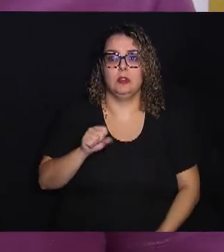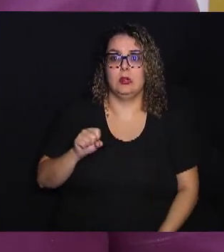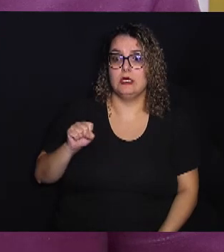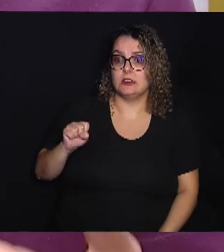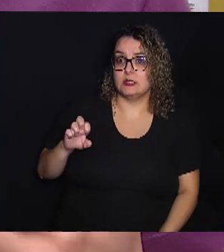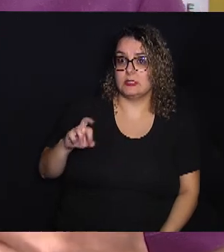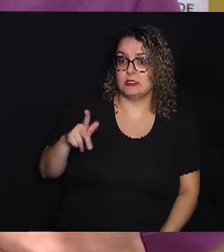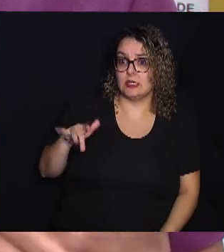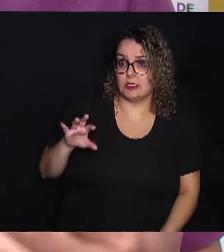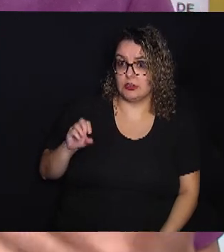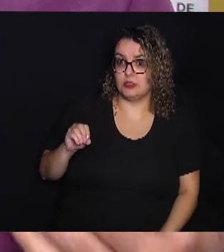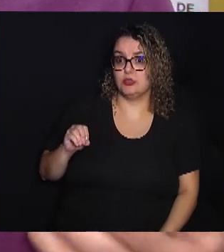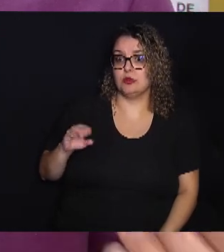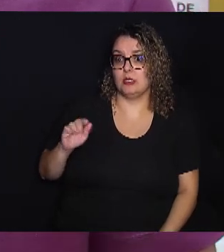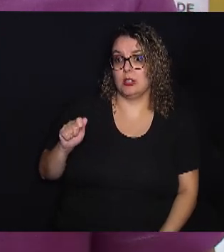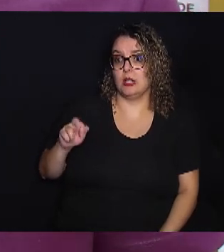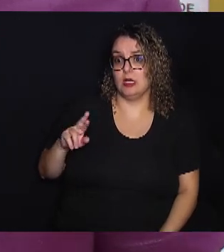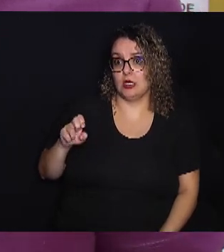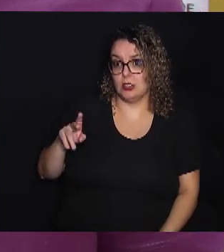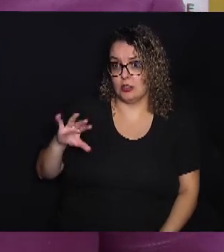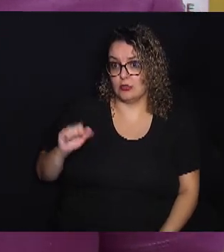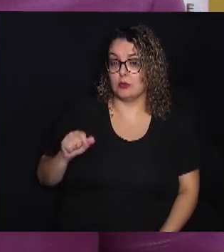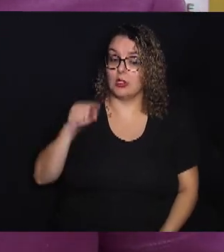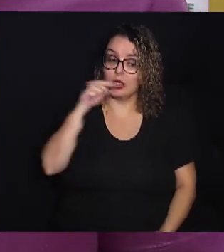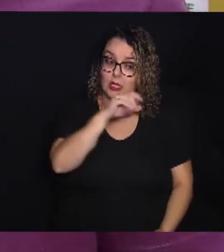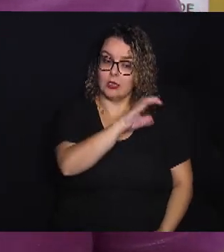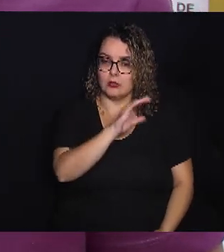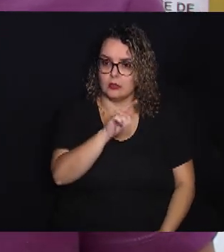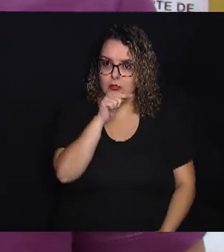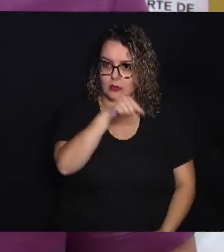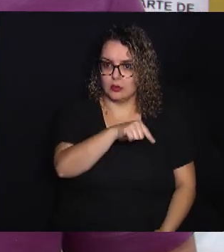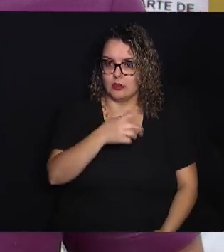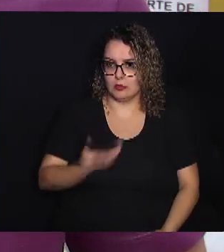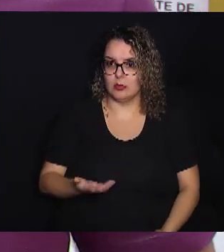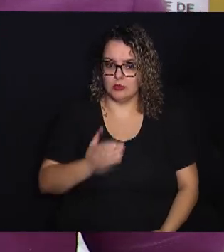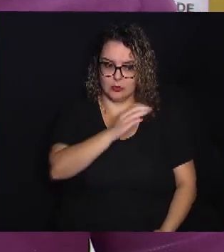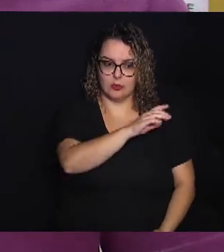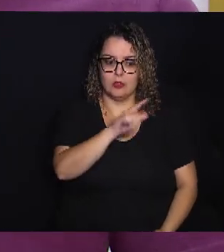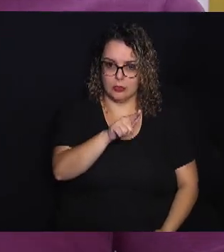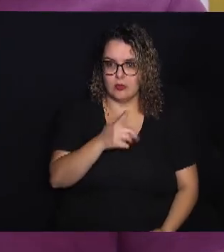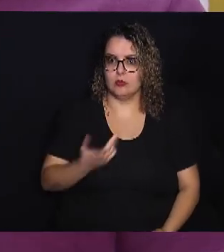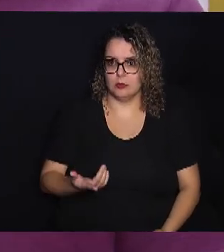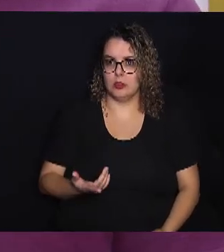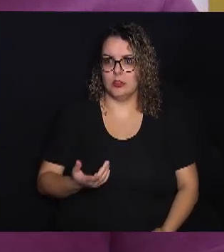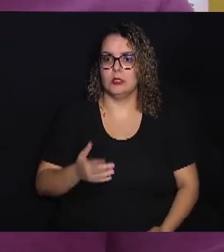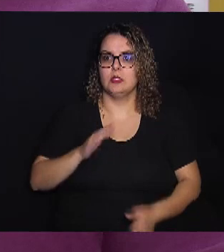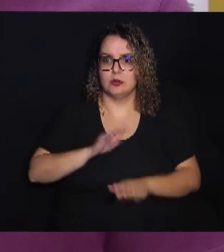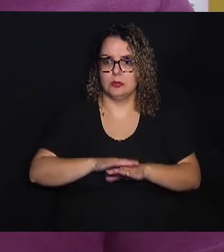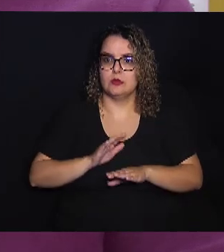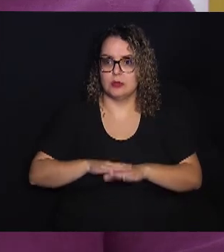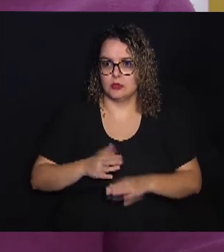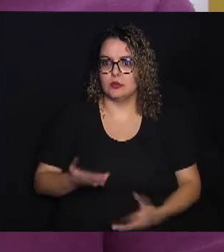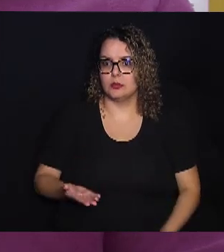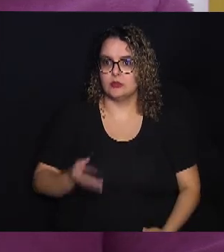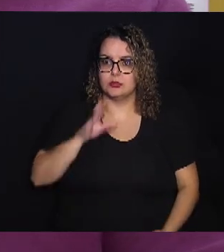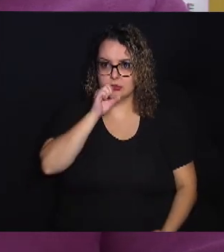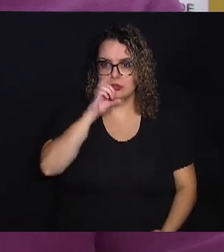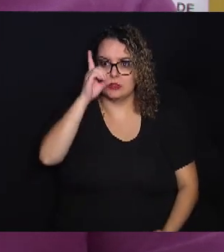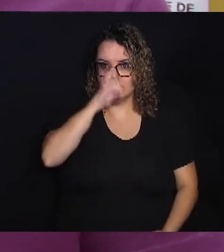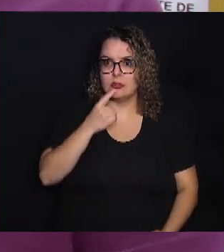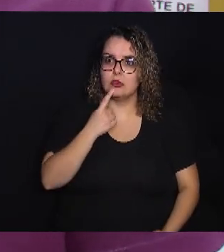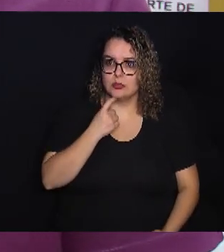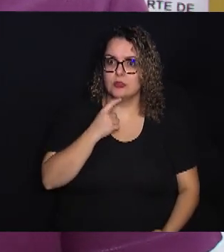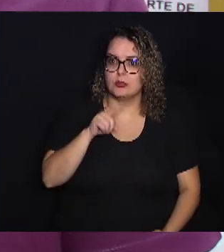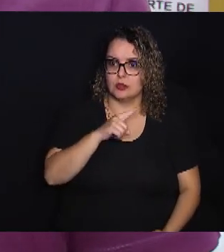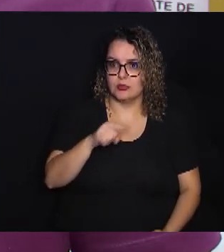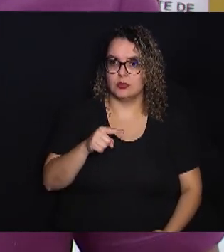UPA na unidade de pronto atendimento Sérgio Arouca, lá na região do Campo Grande. Então essa unidade, que um